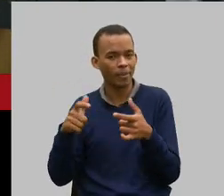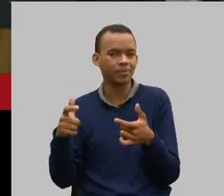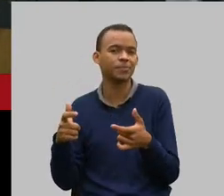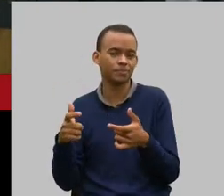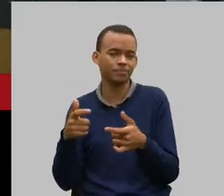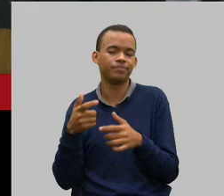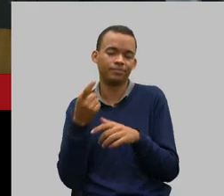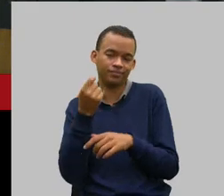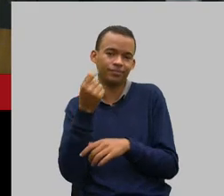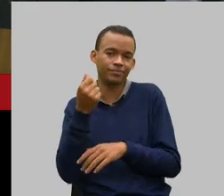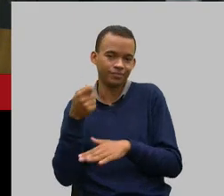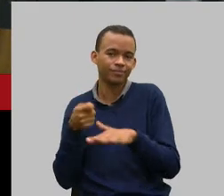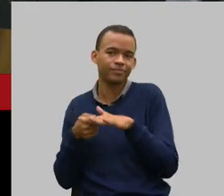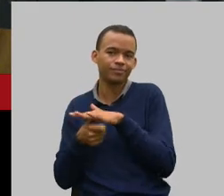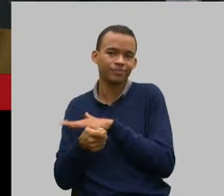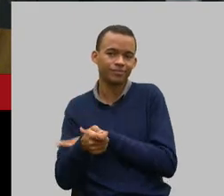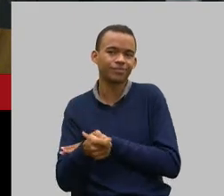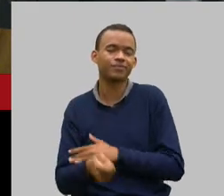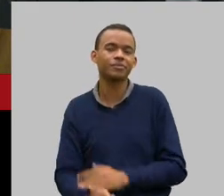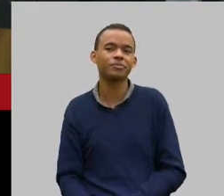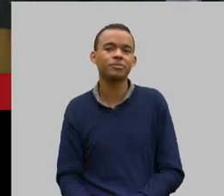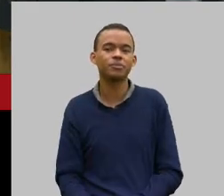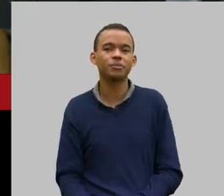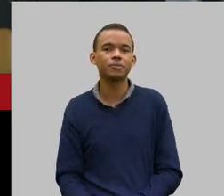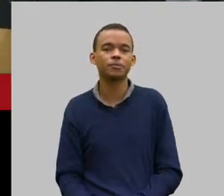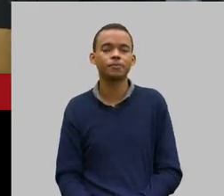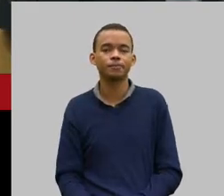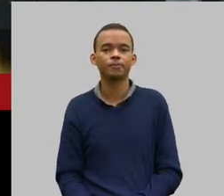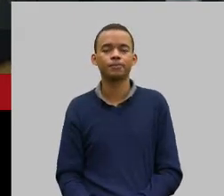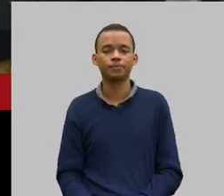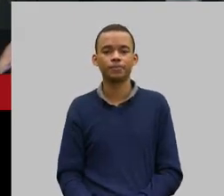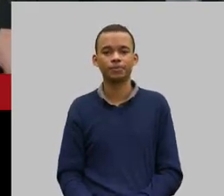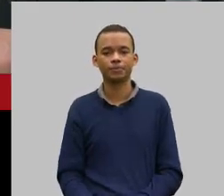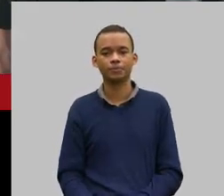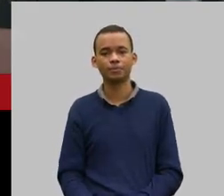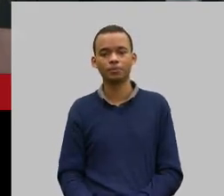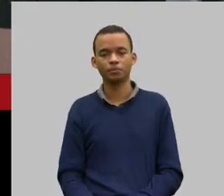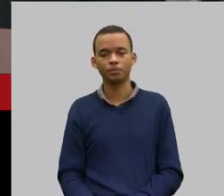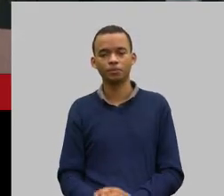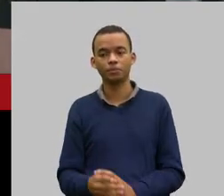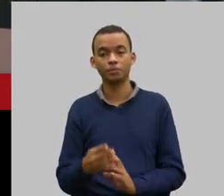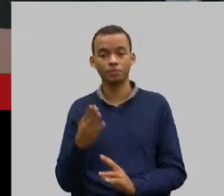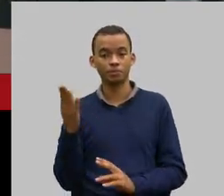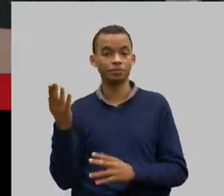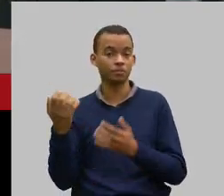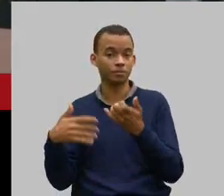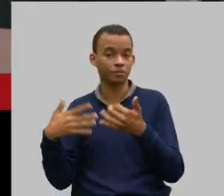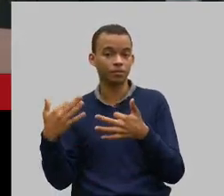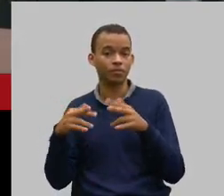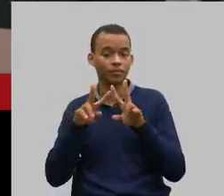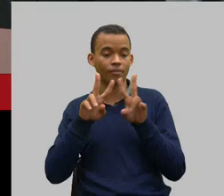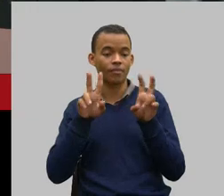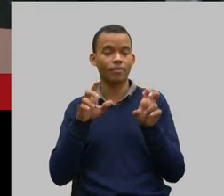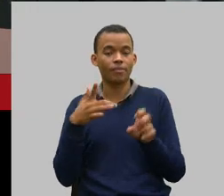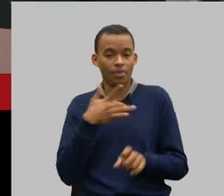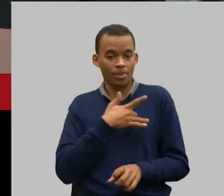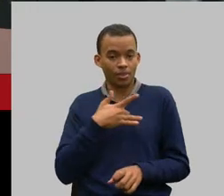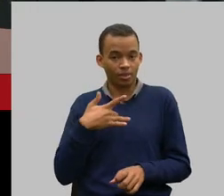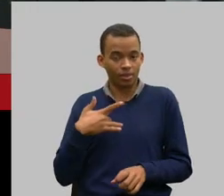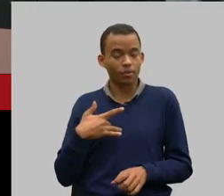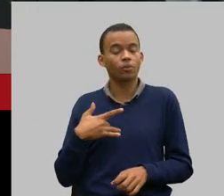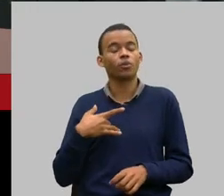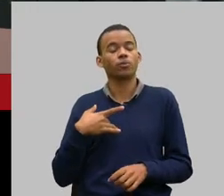investimentos e o que o senhor falou sobre saúde realmente saúde e investimento e atração de investimento